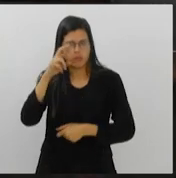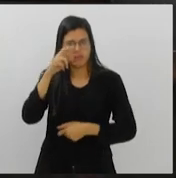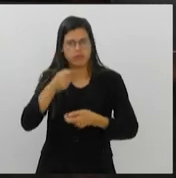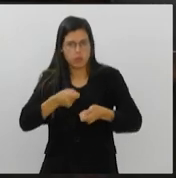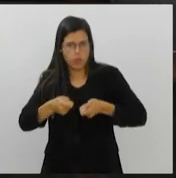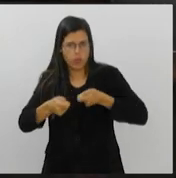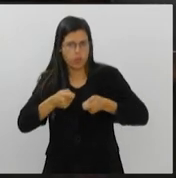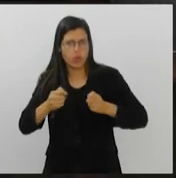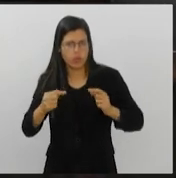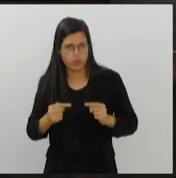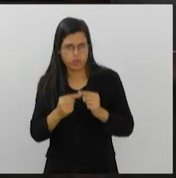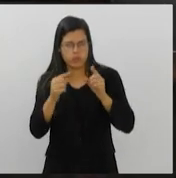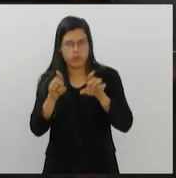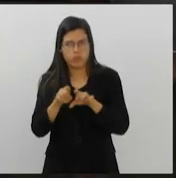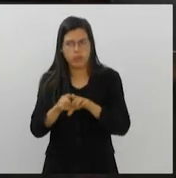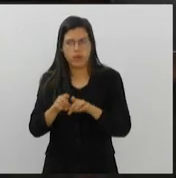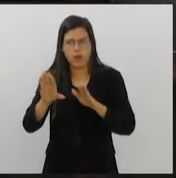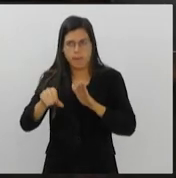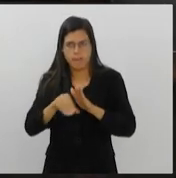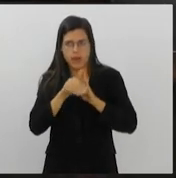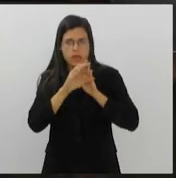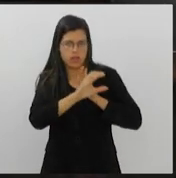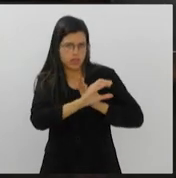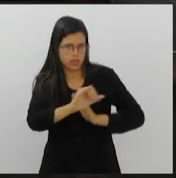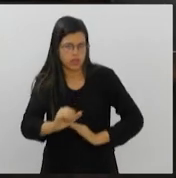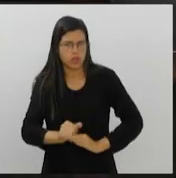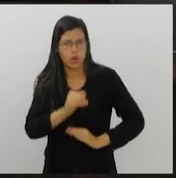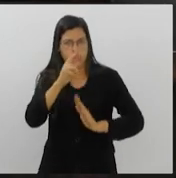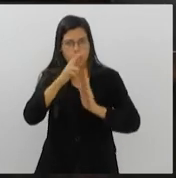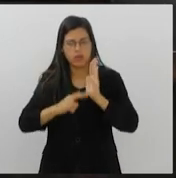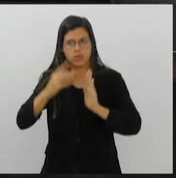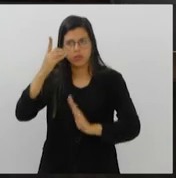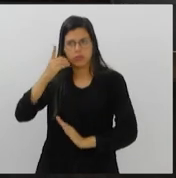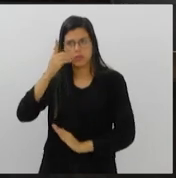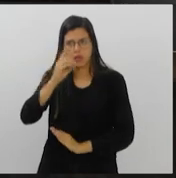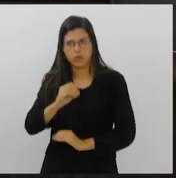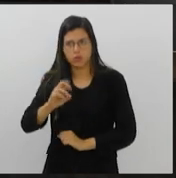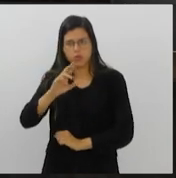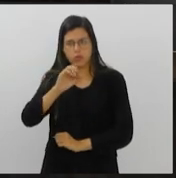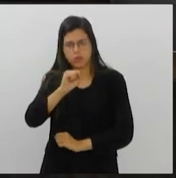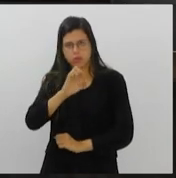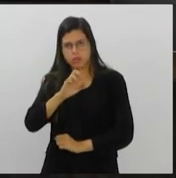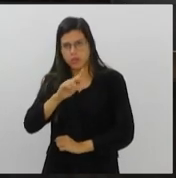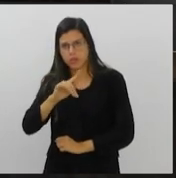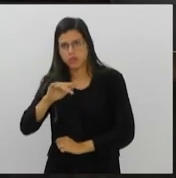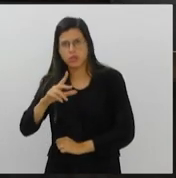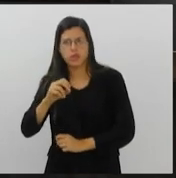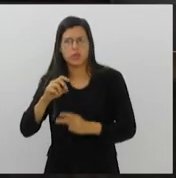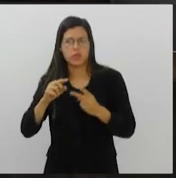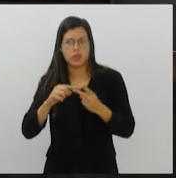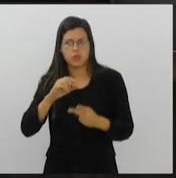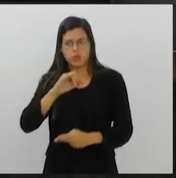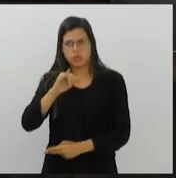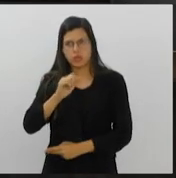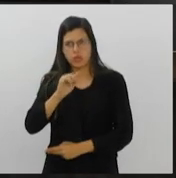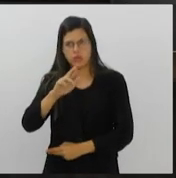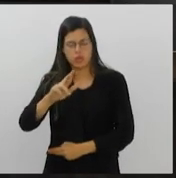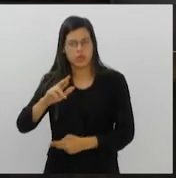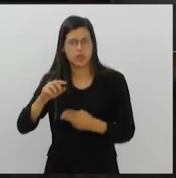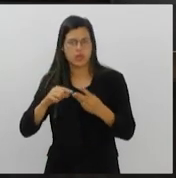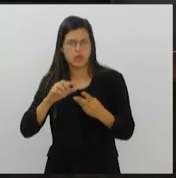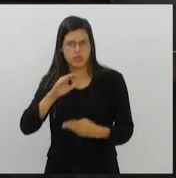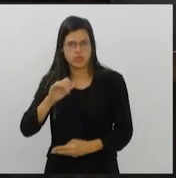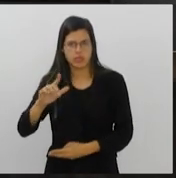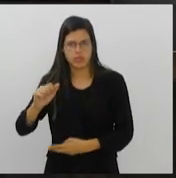e Controle favorável, com as emendas da Comissão de Constituição e Justiça. Relatores, deputado doutor Serginho, Jair Bittencourt, Célia Jordão e